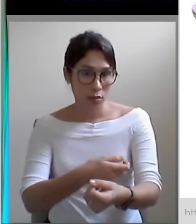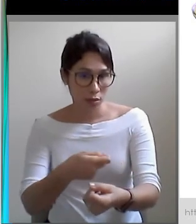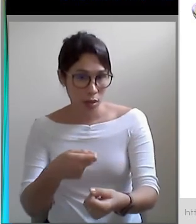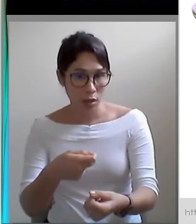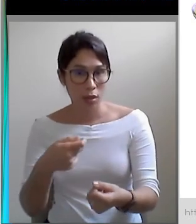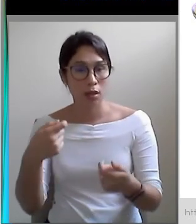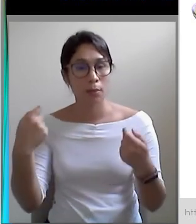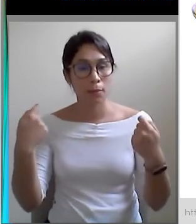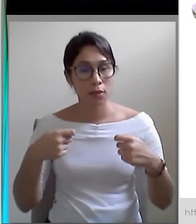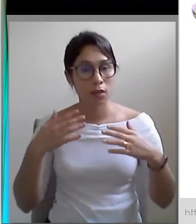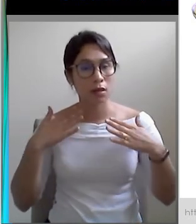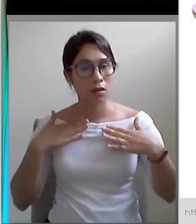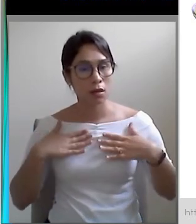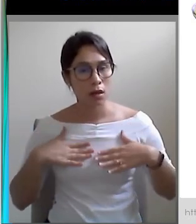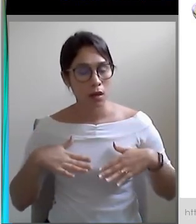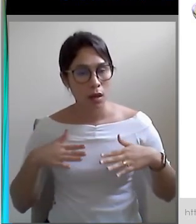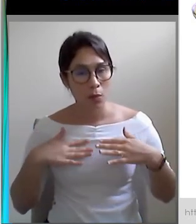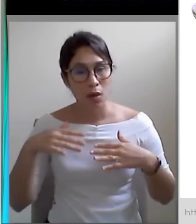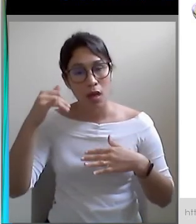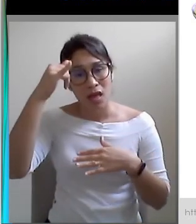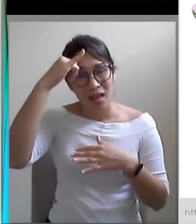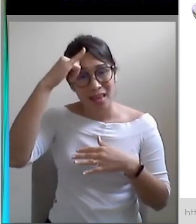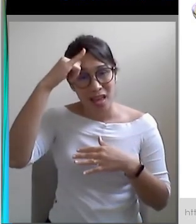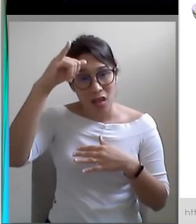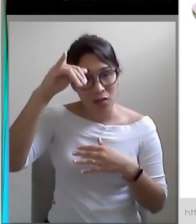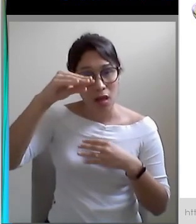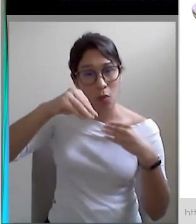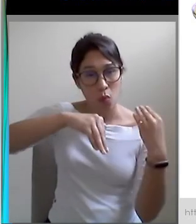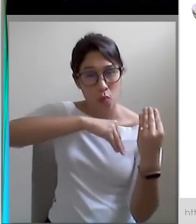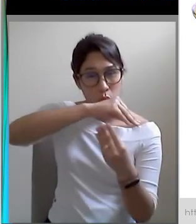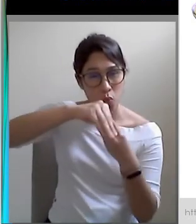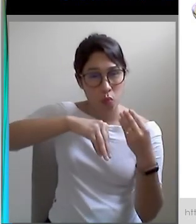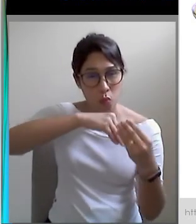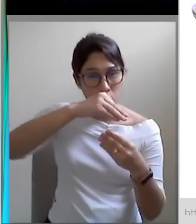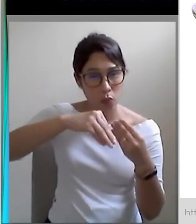o turbilhonamento ou a agitação da seringa.